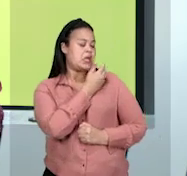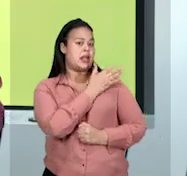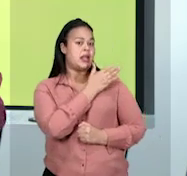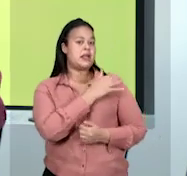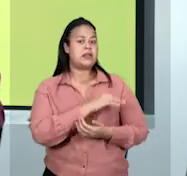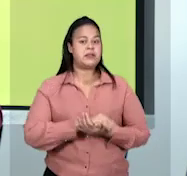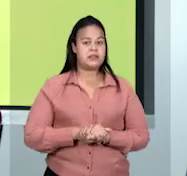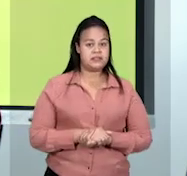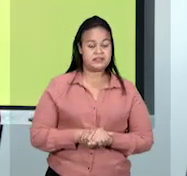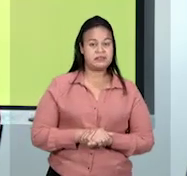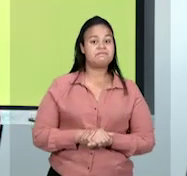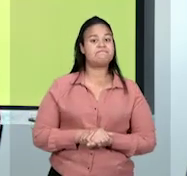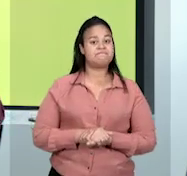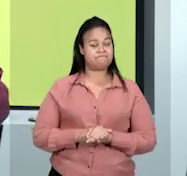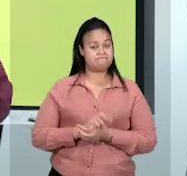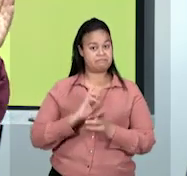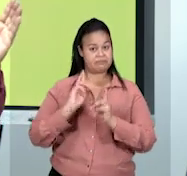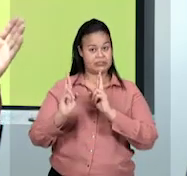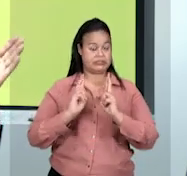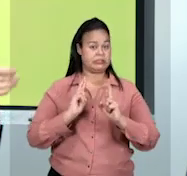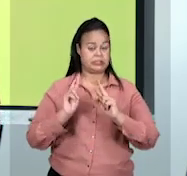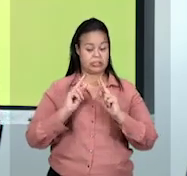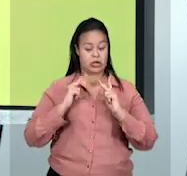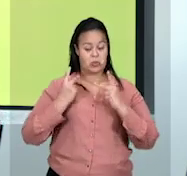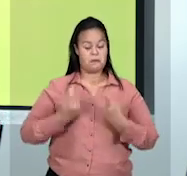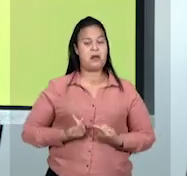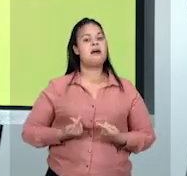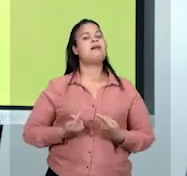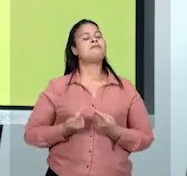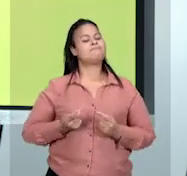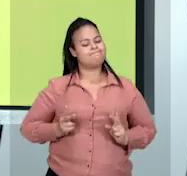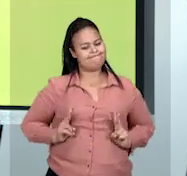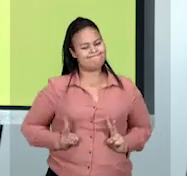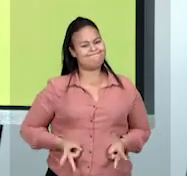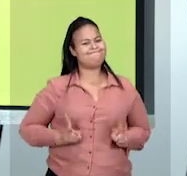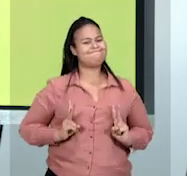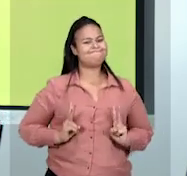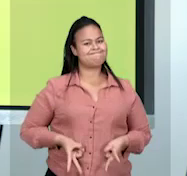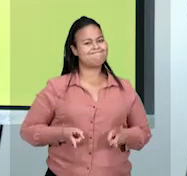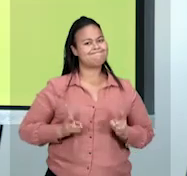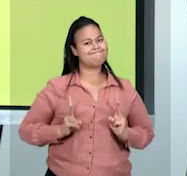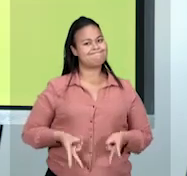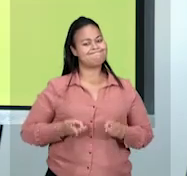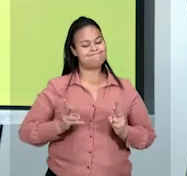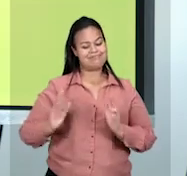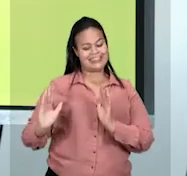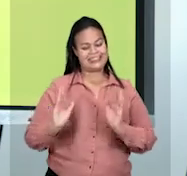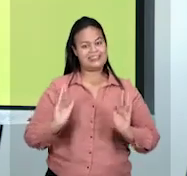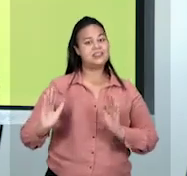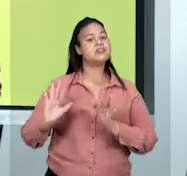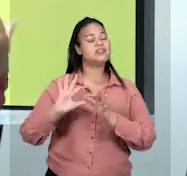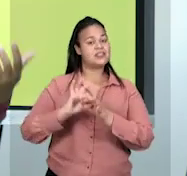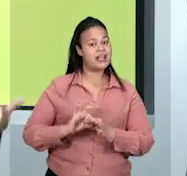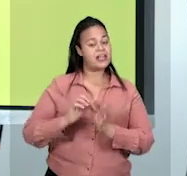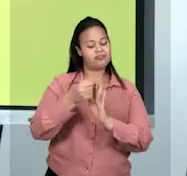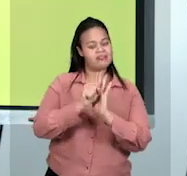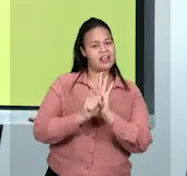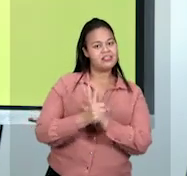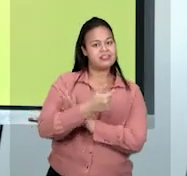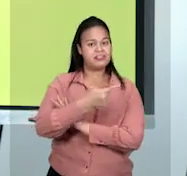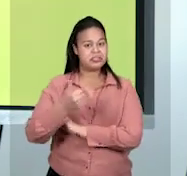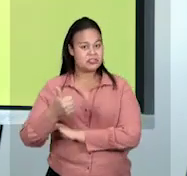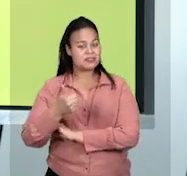grandes problemas das relações humanas ainda persistem mesmo neste século, onde nós dizemos que há